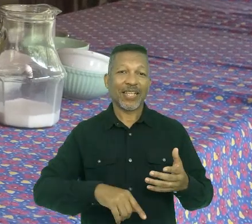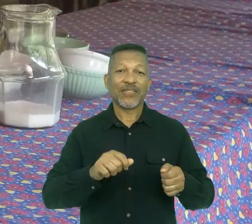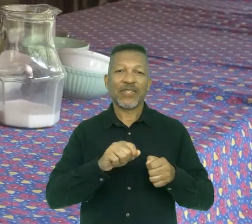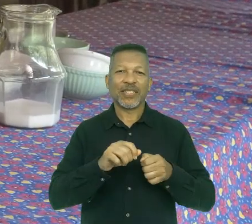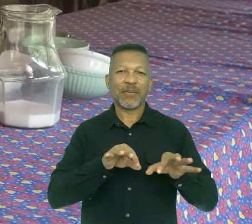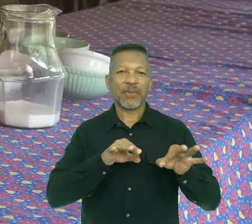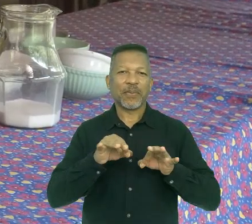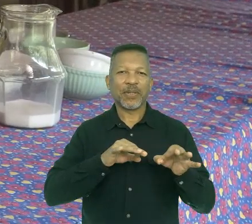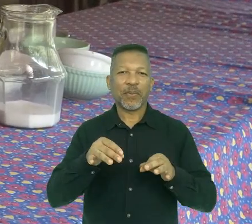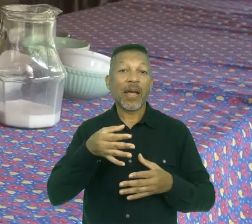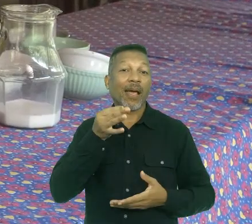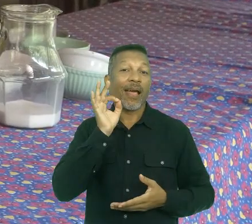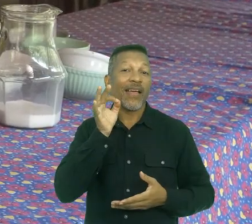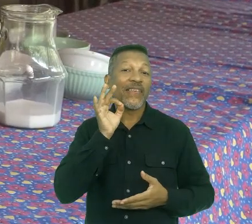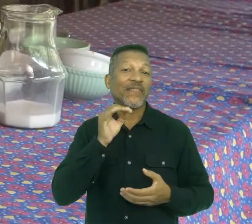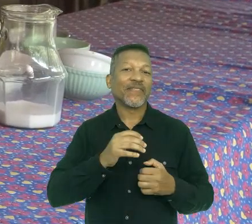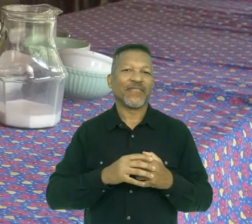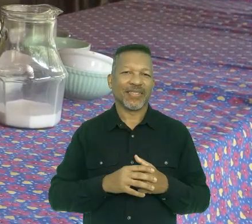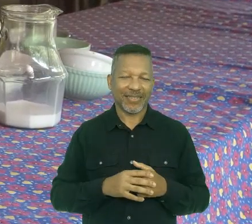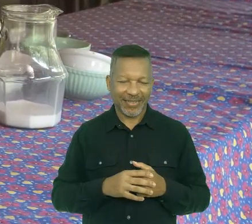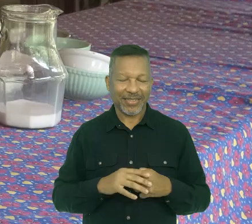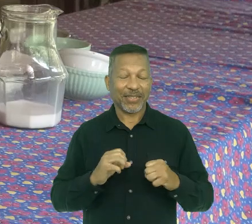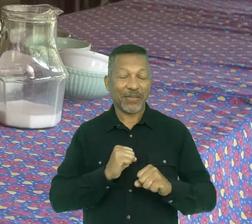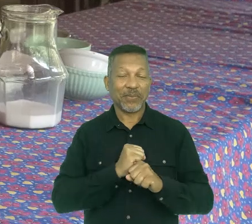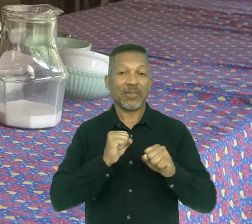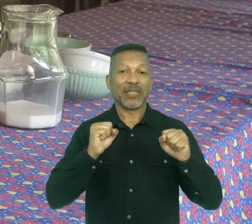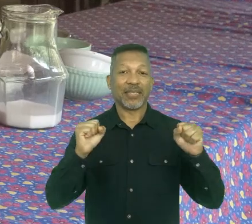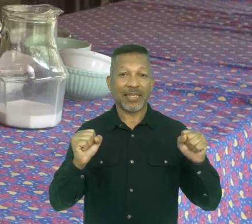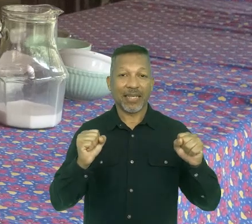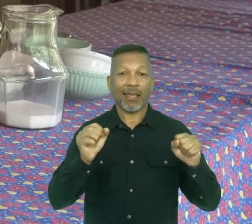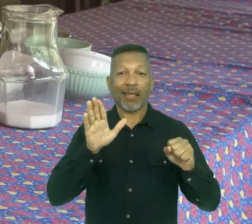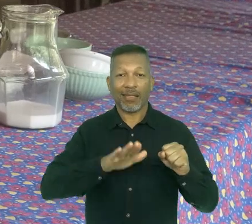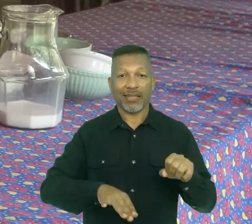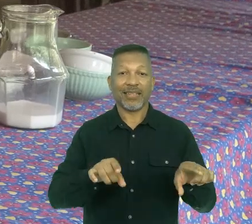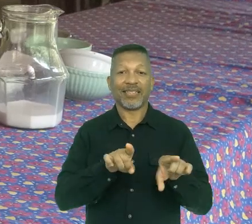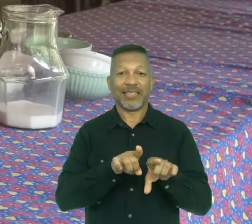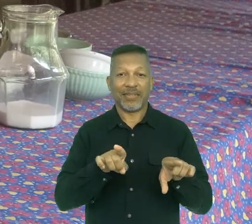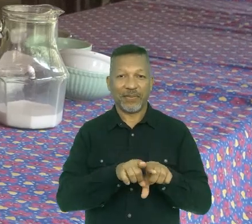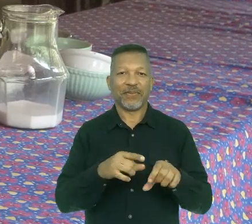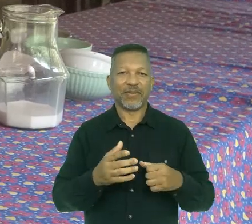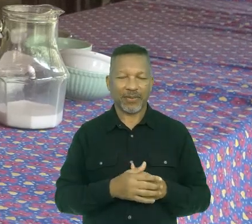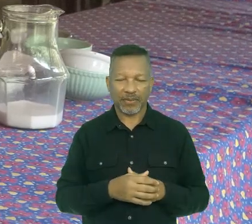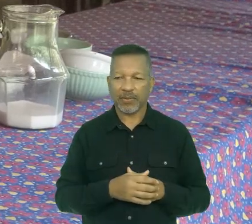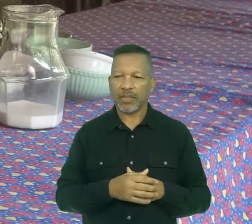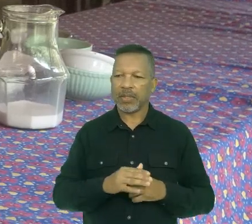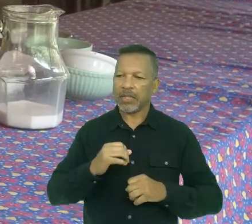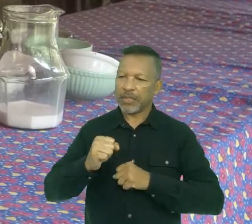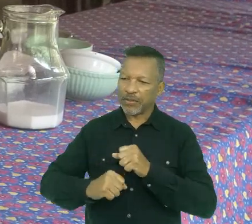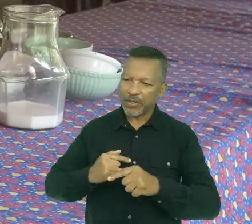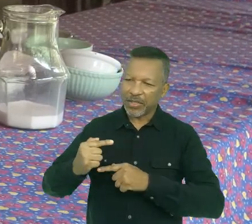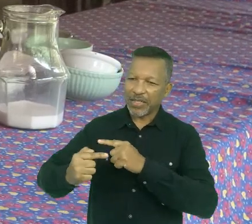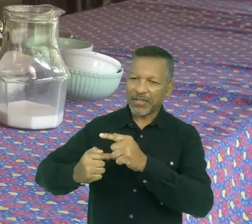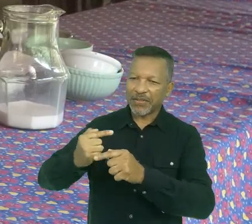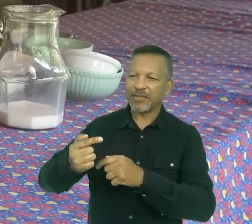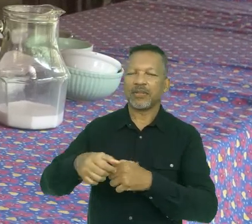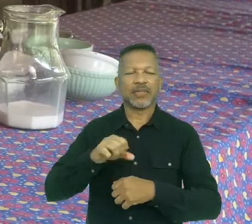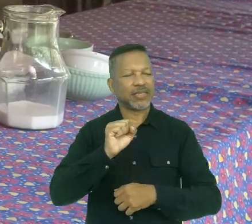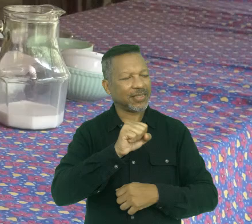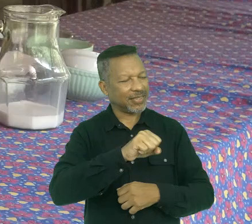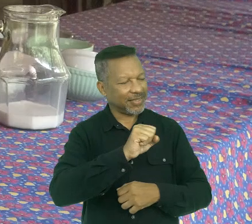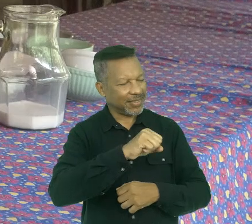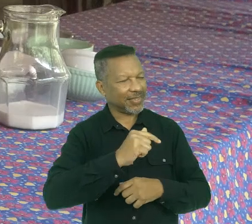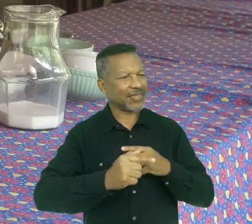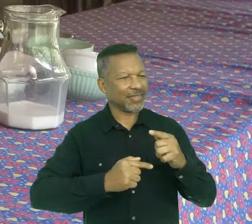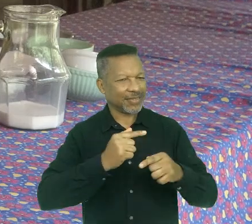fazíamos para tomar café de manhã e de tarde, tá? E passou de geração em Foi geração passando pra também, geração né?